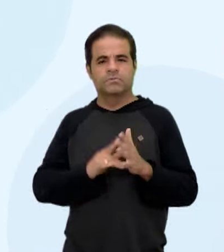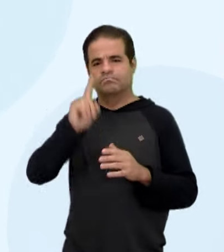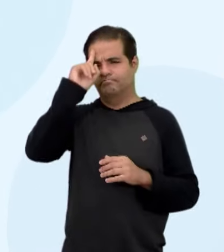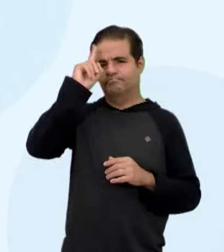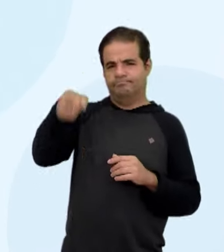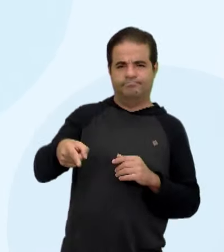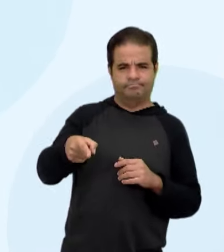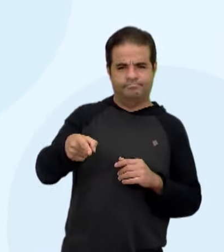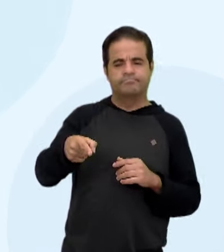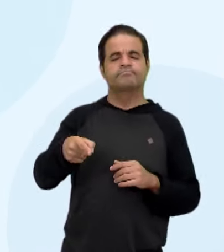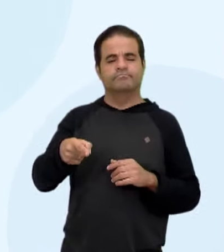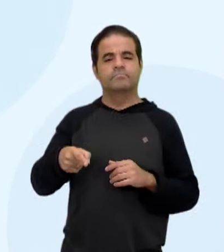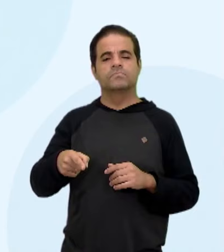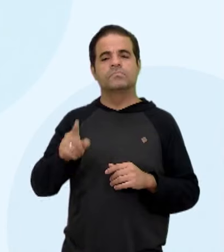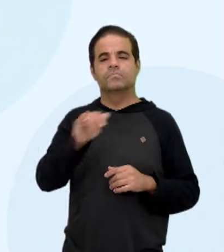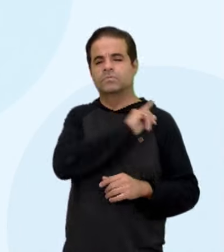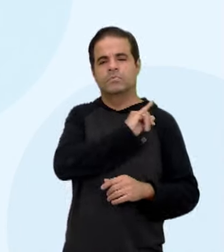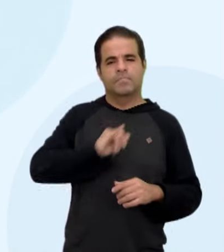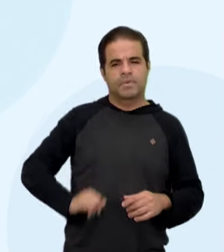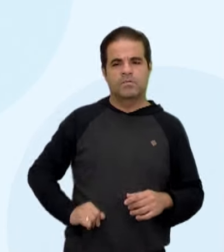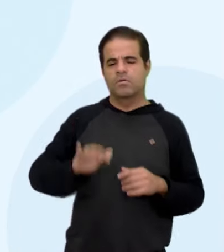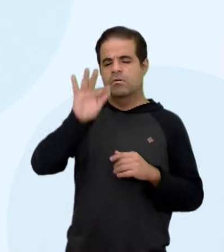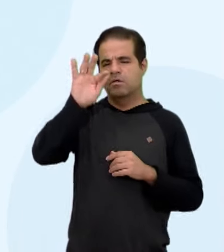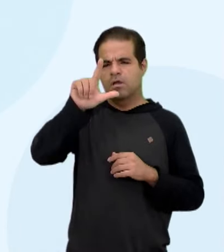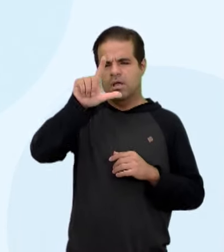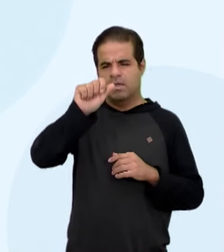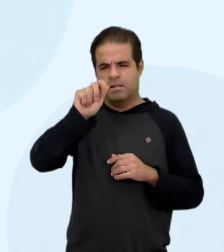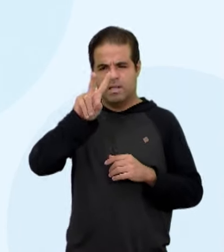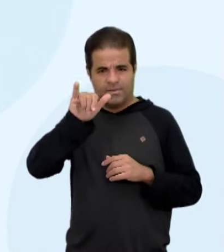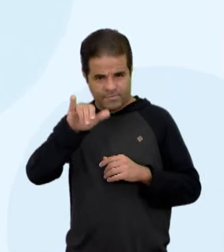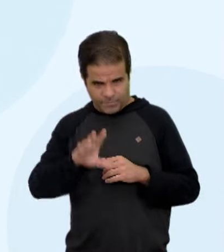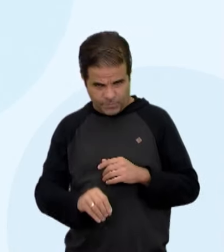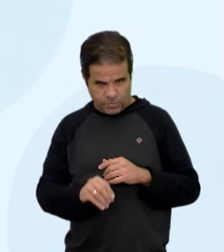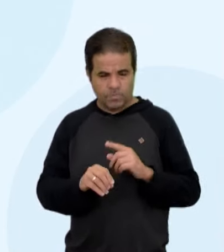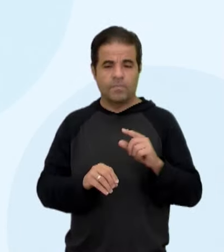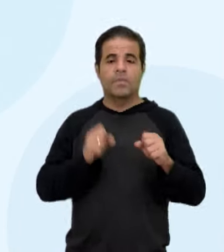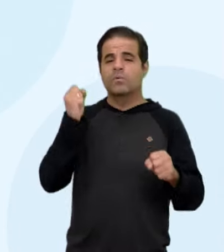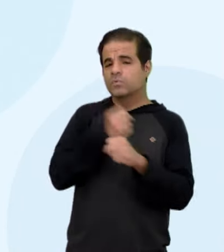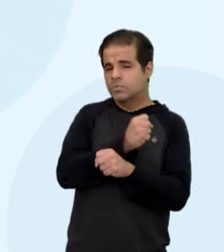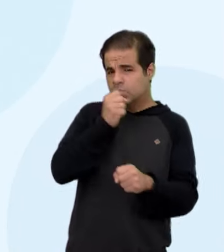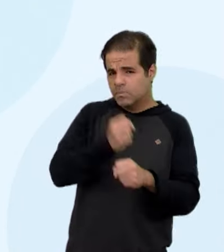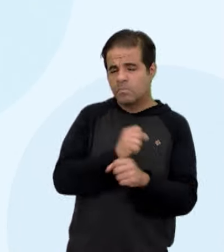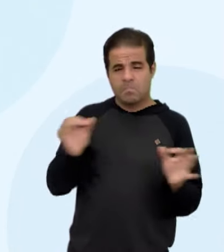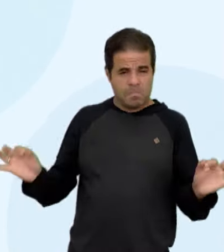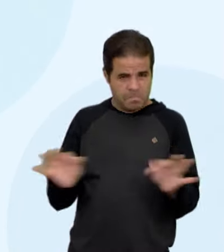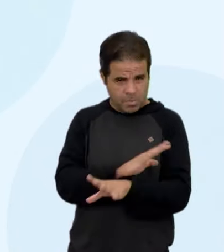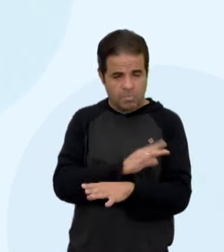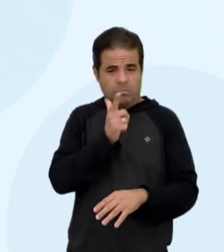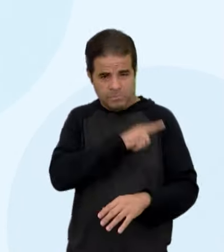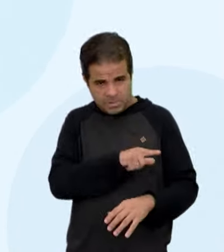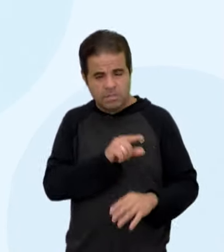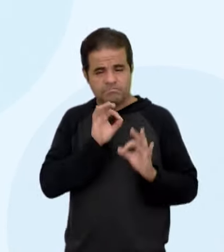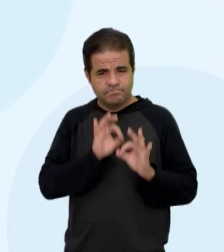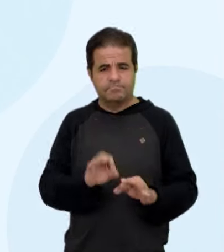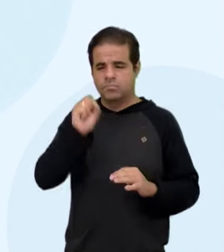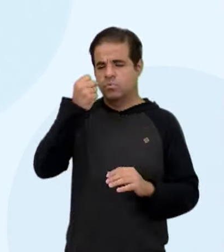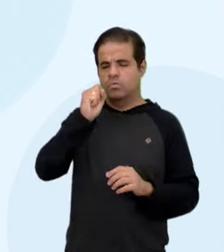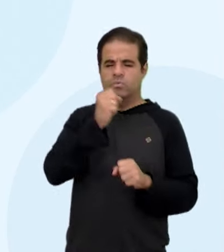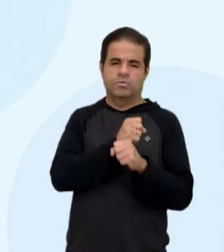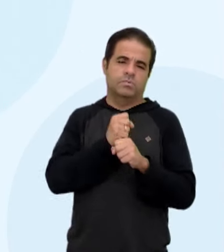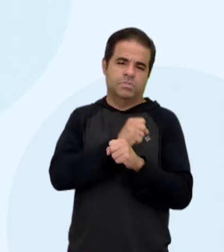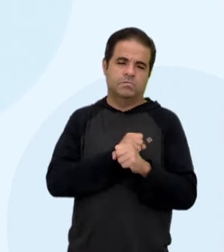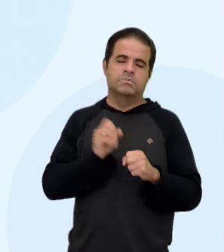Flávio Vespasiano. E a construção demorou 8 anos para ser